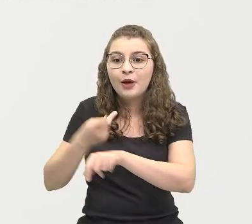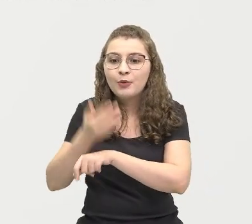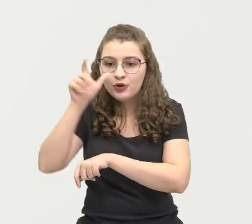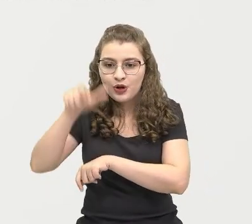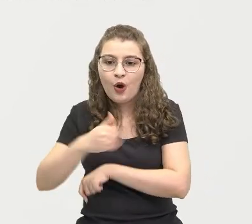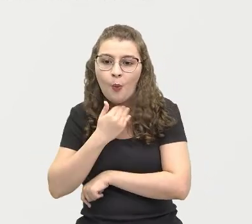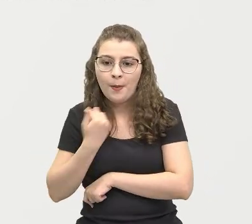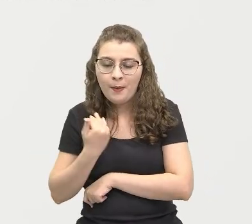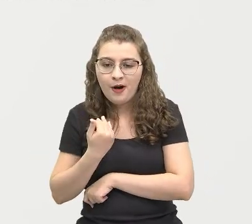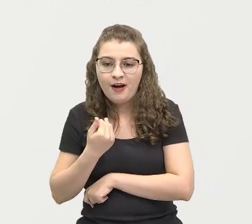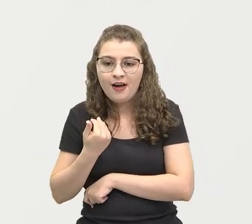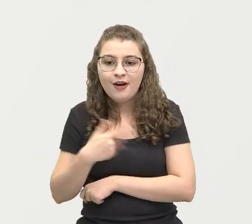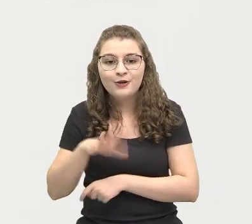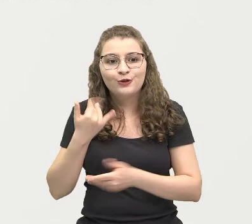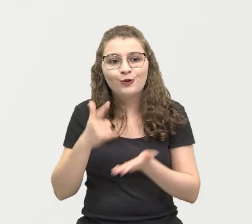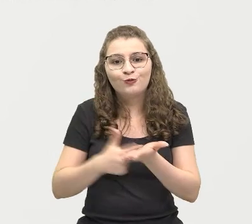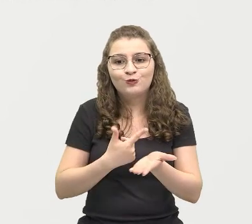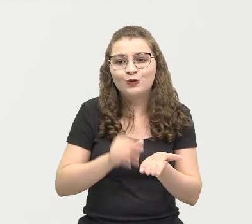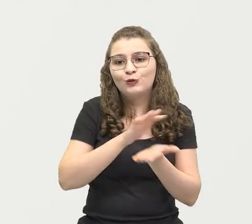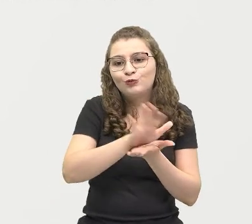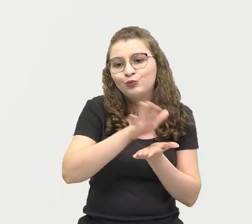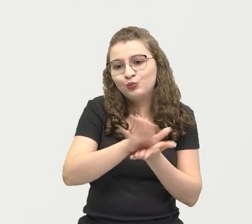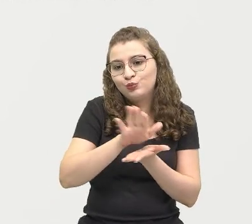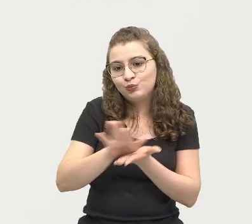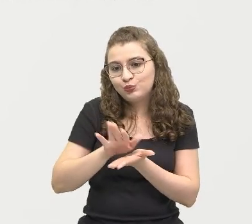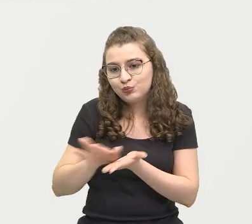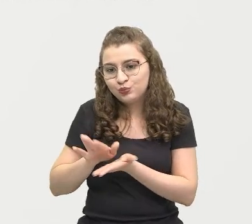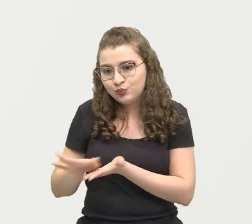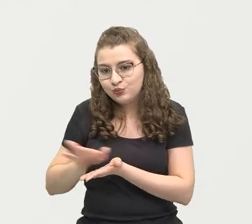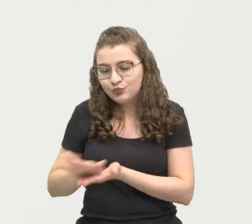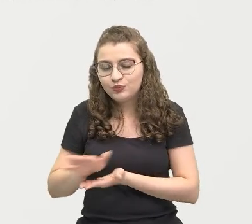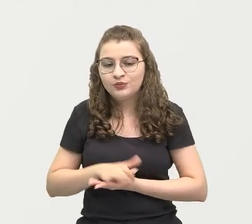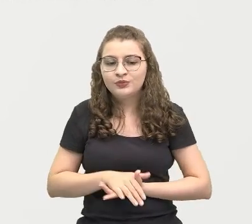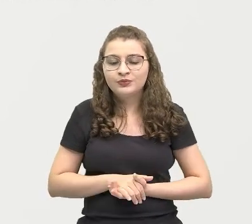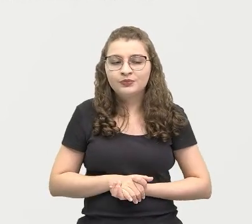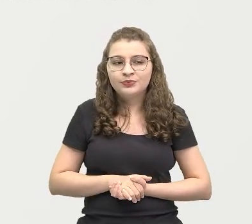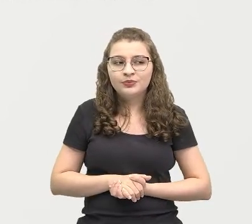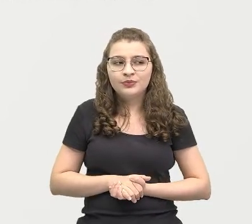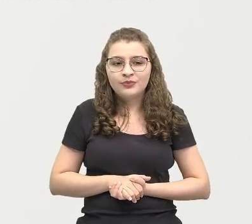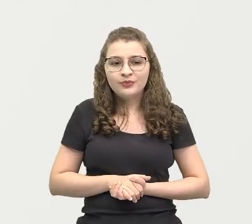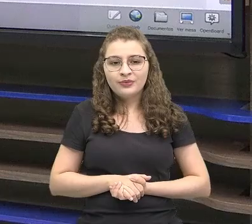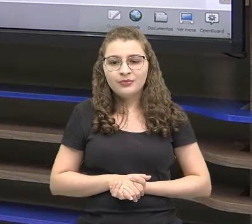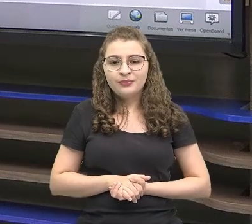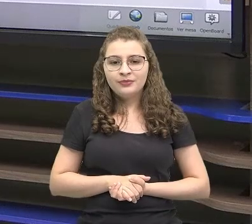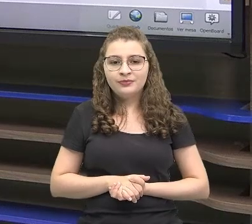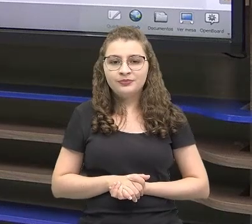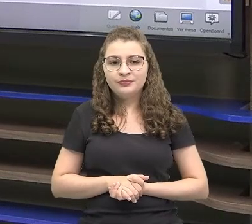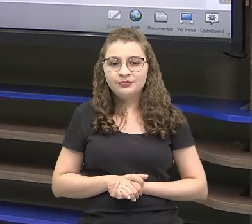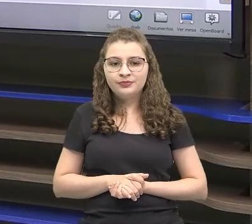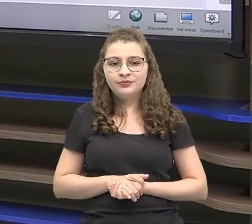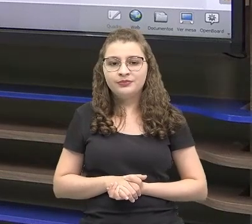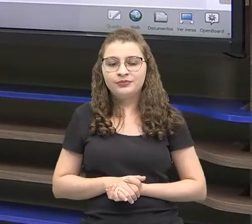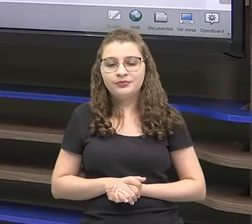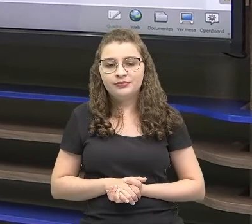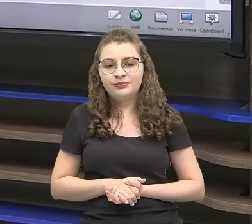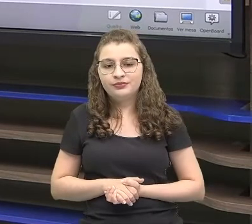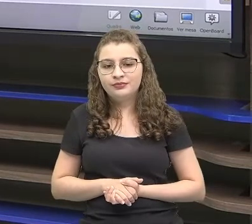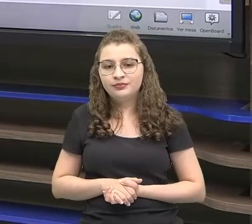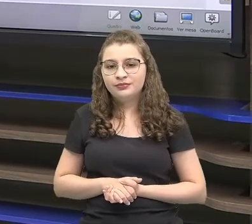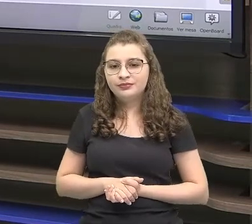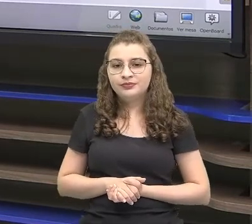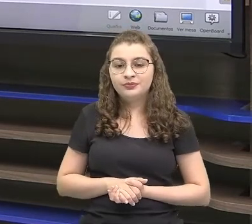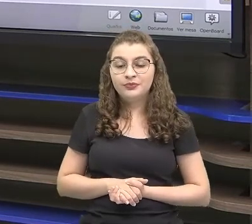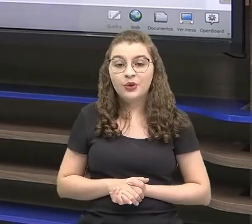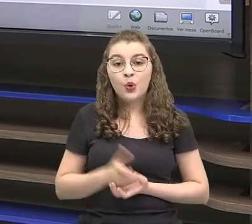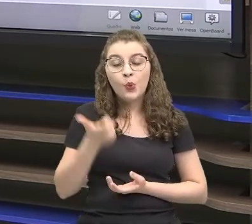morte. Parte dos livros dele, da obra dele, foi indicada só após a sua morte. Publicada, né, após sua morte. Vamos